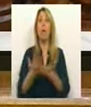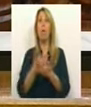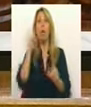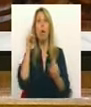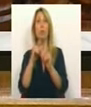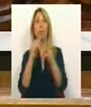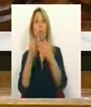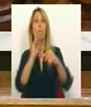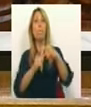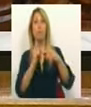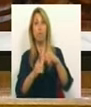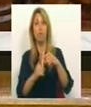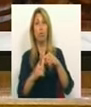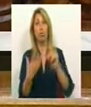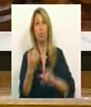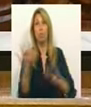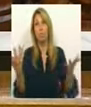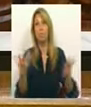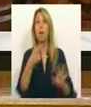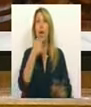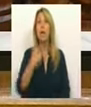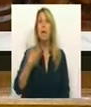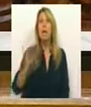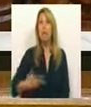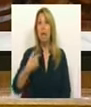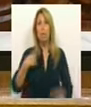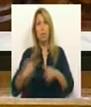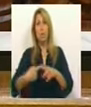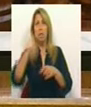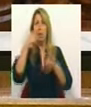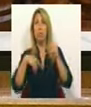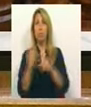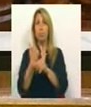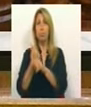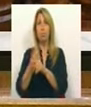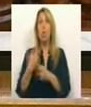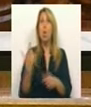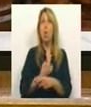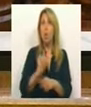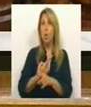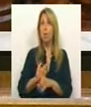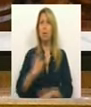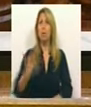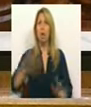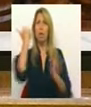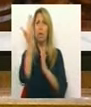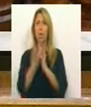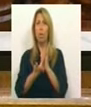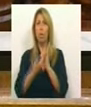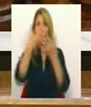de benefícios. Desde que os direitos e interesses dos consumidores obtiveram dignidade